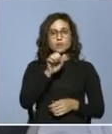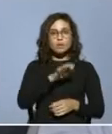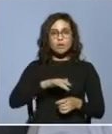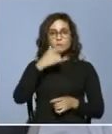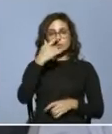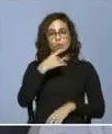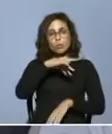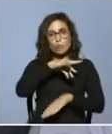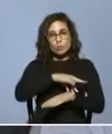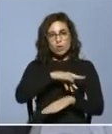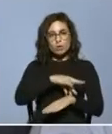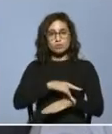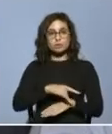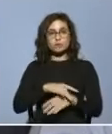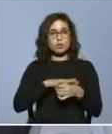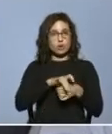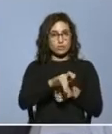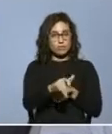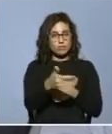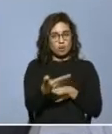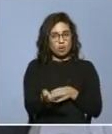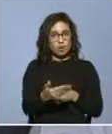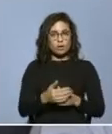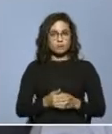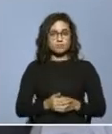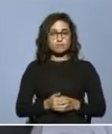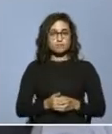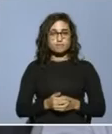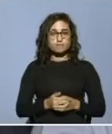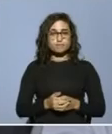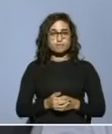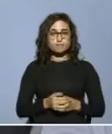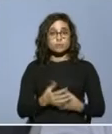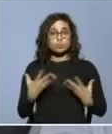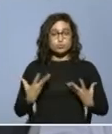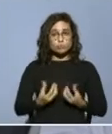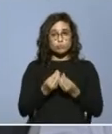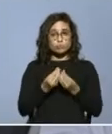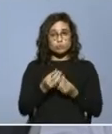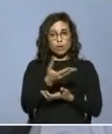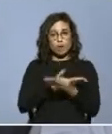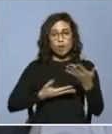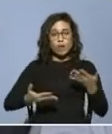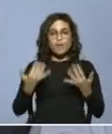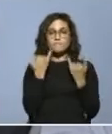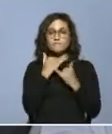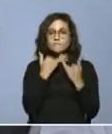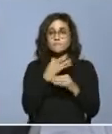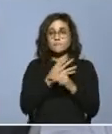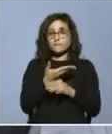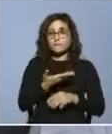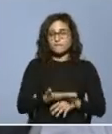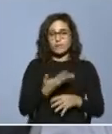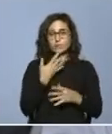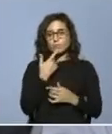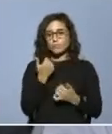doentes com o Covid não podem partilhar conosco a alegria desta celebração,